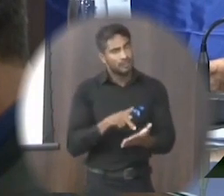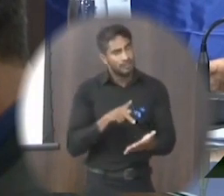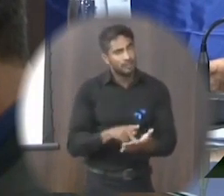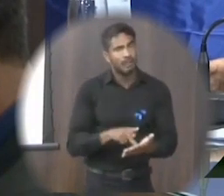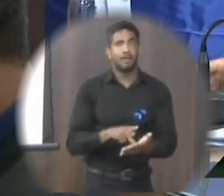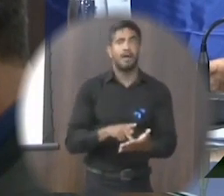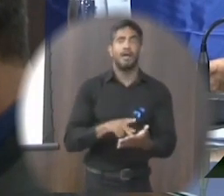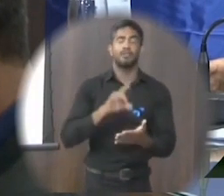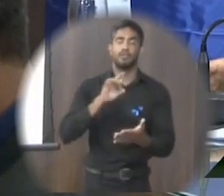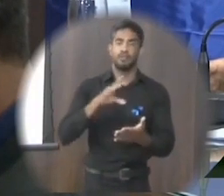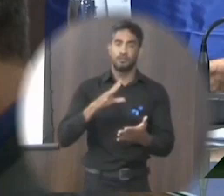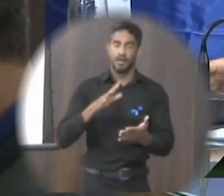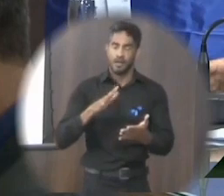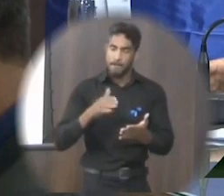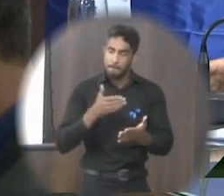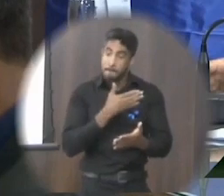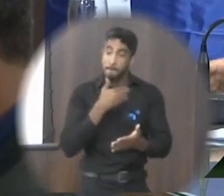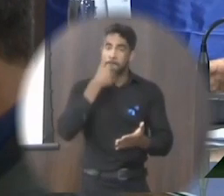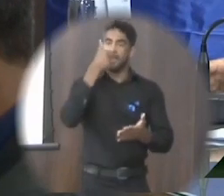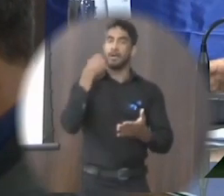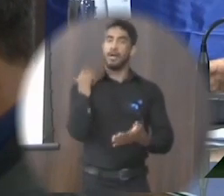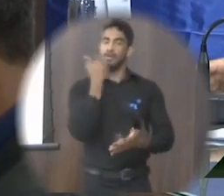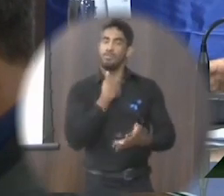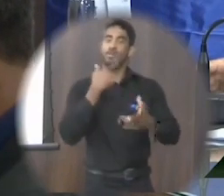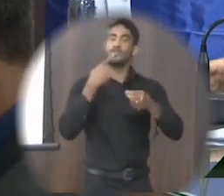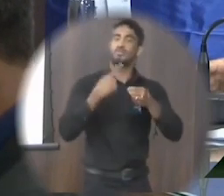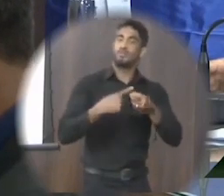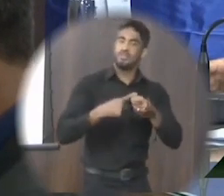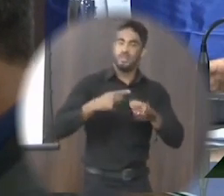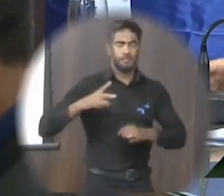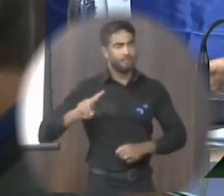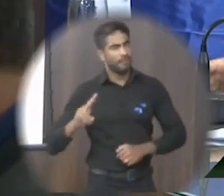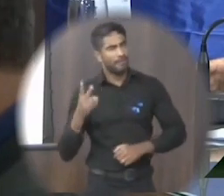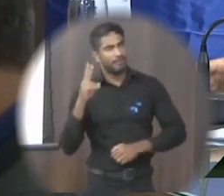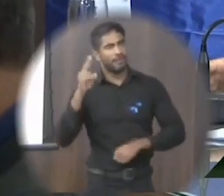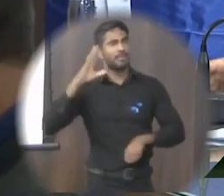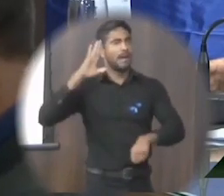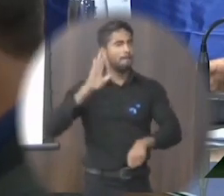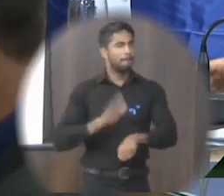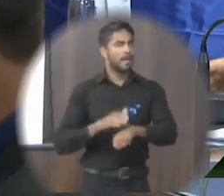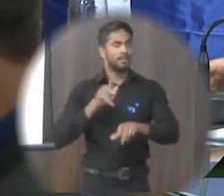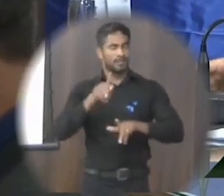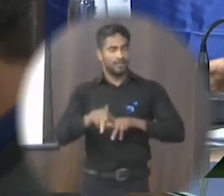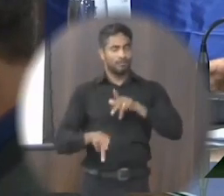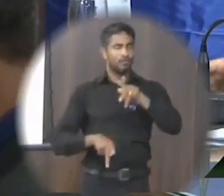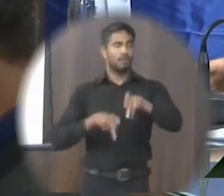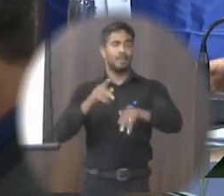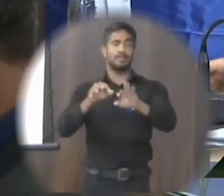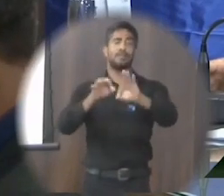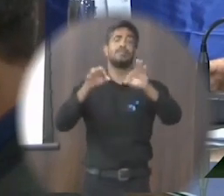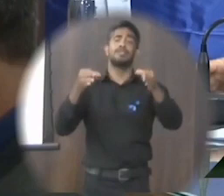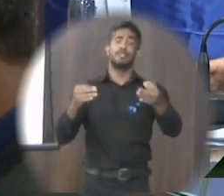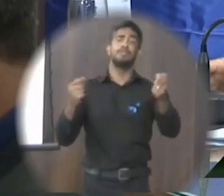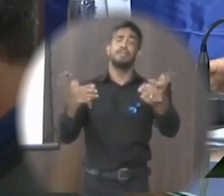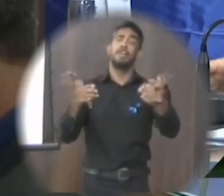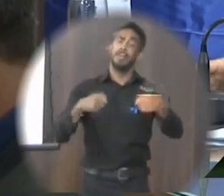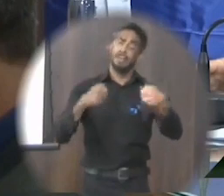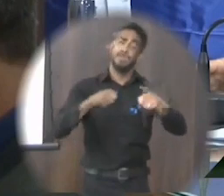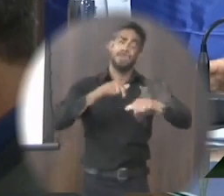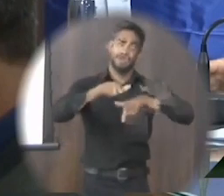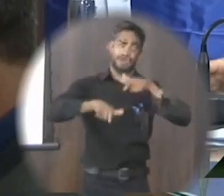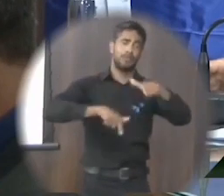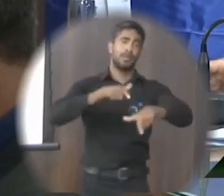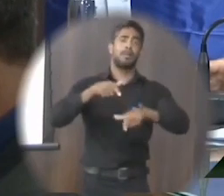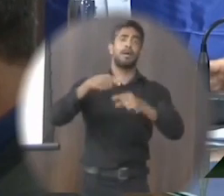só vai enriquecer o nosso município e valorizar mais a nossa população carente, que tanto depende do serviço